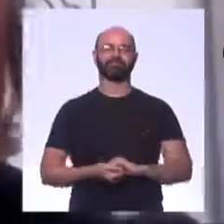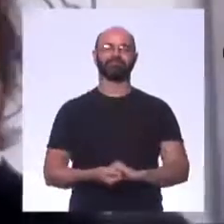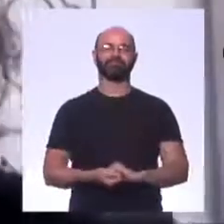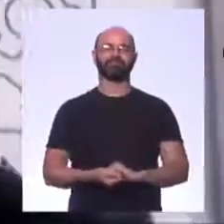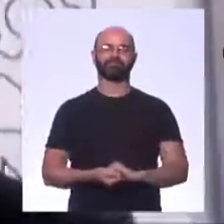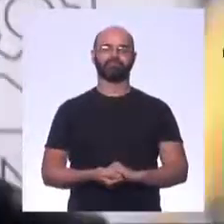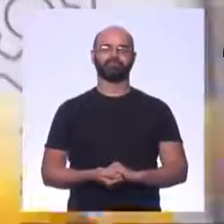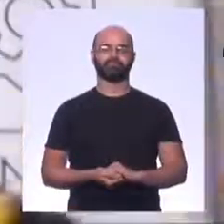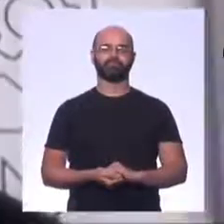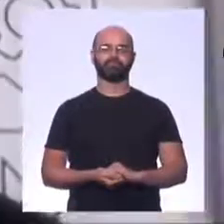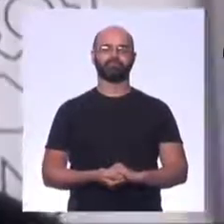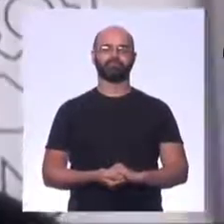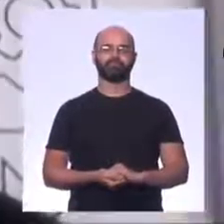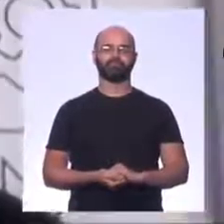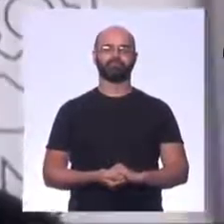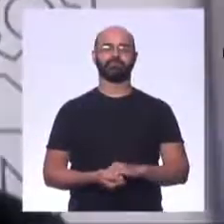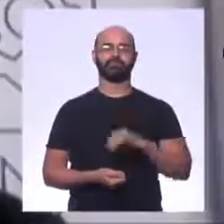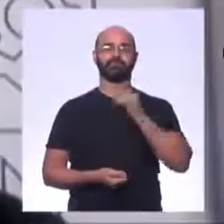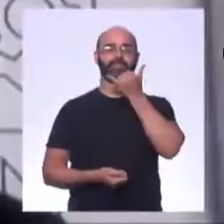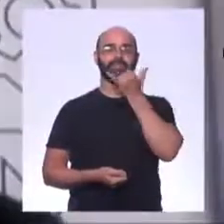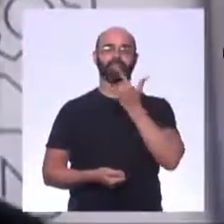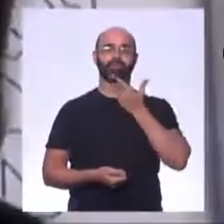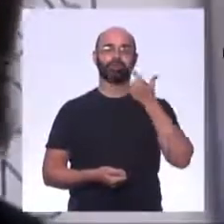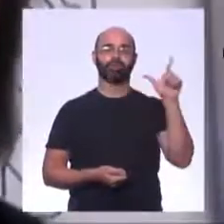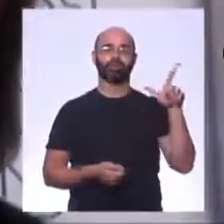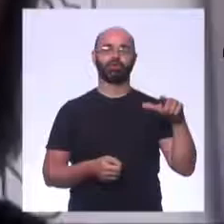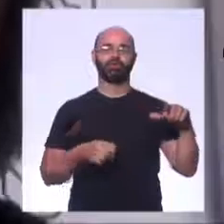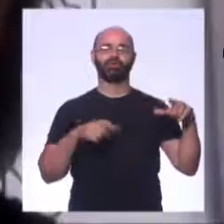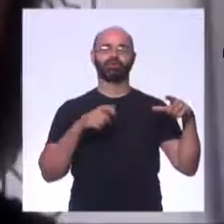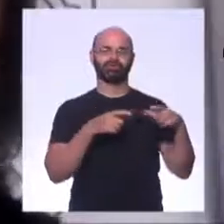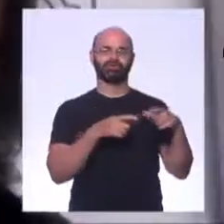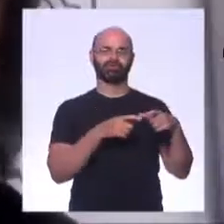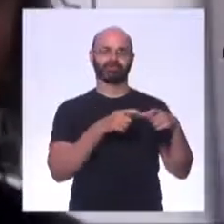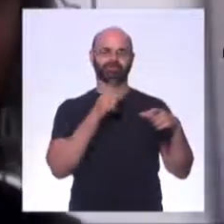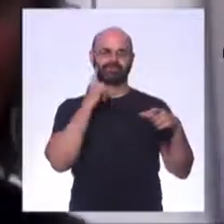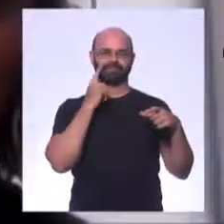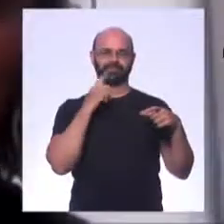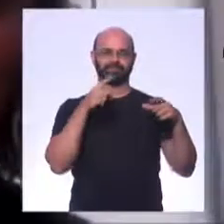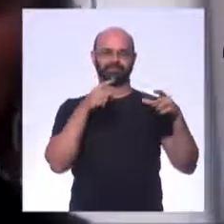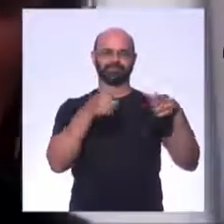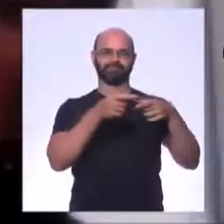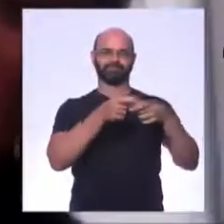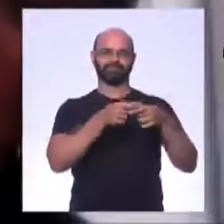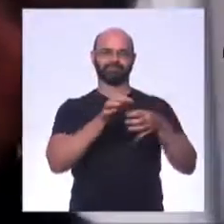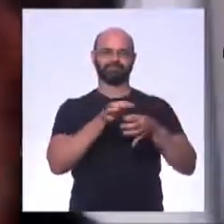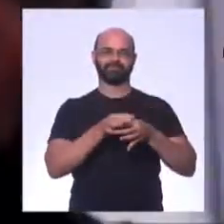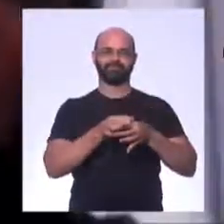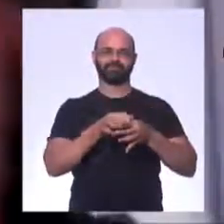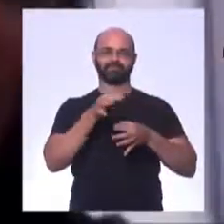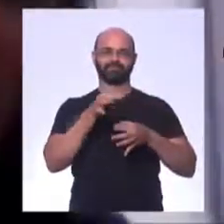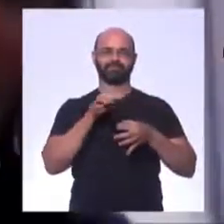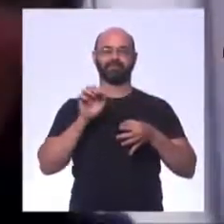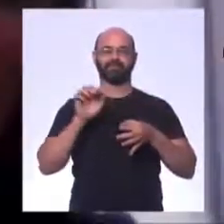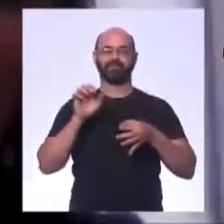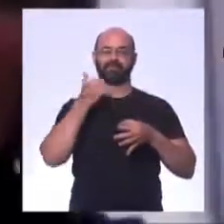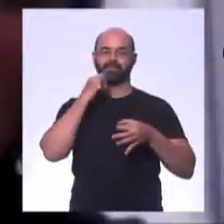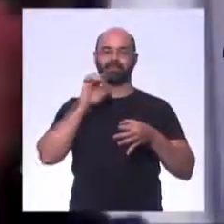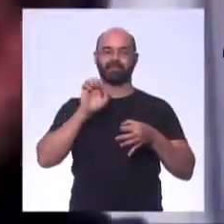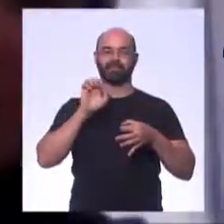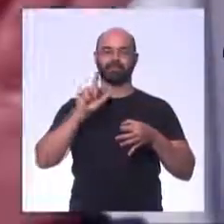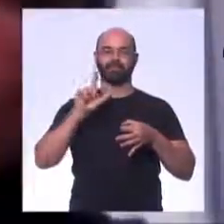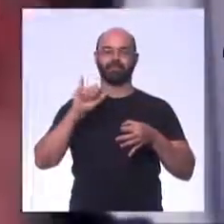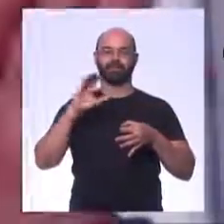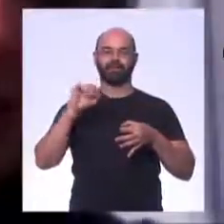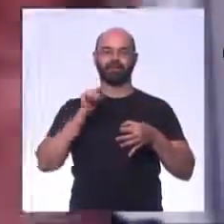energia é a energia eólica. Vou tentar mostrar para vocês aqui o LED que